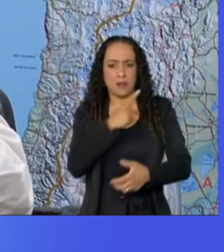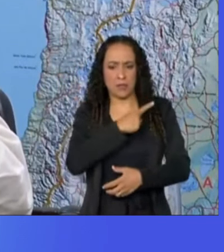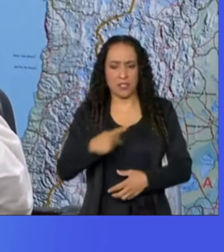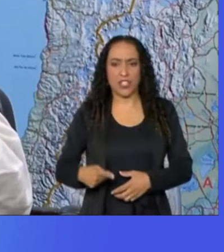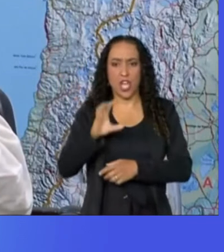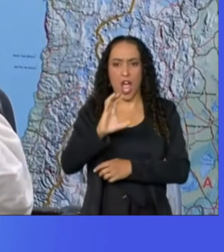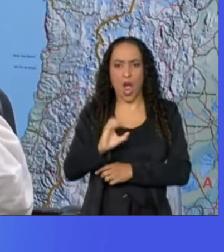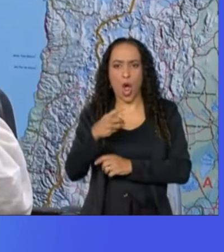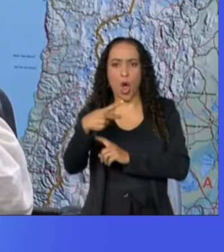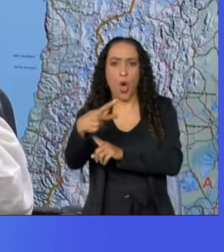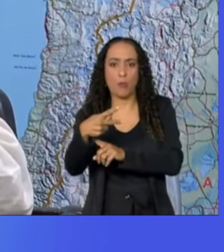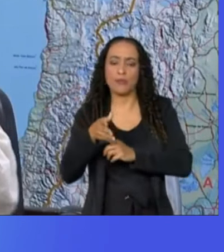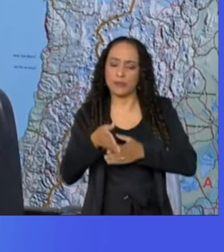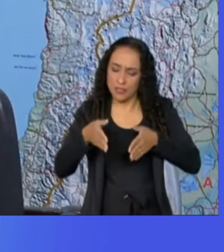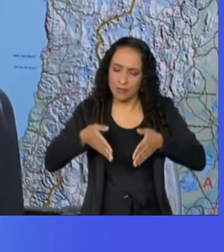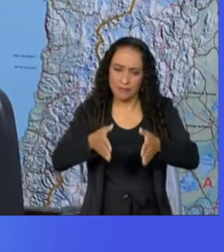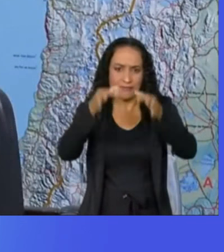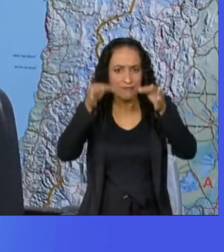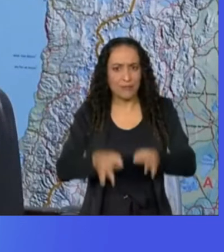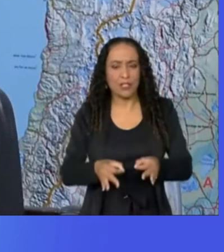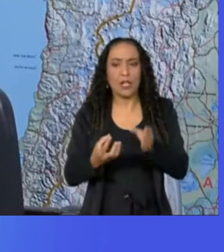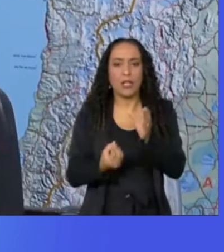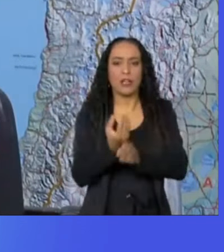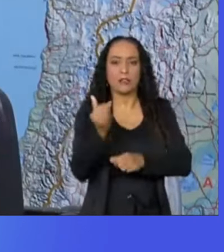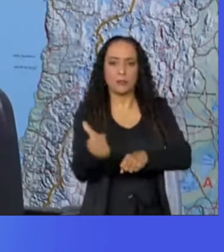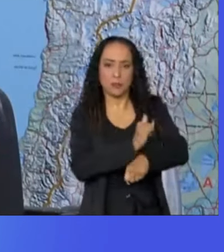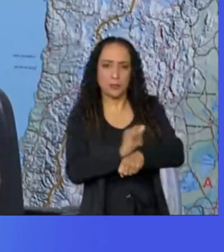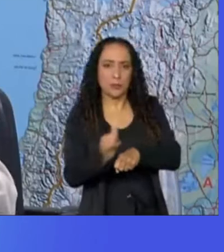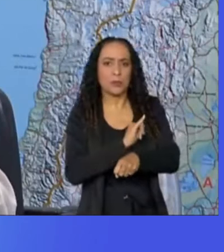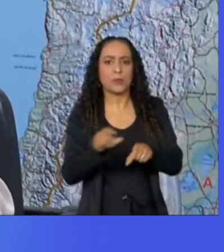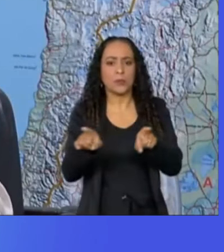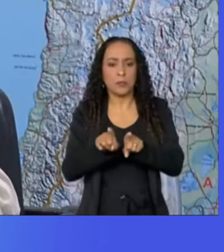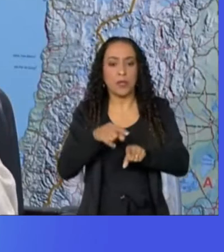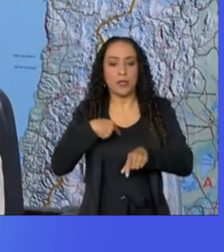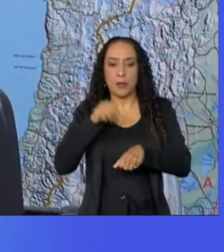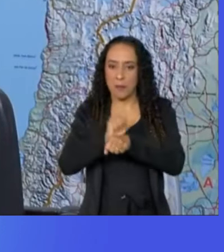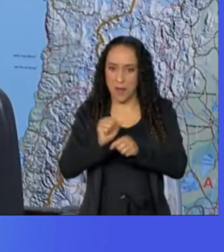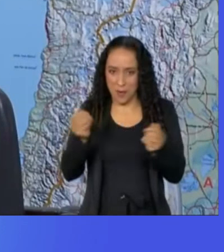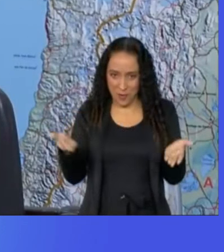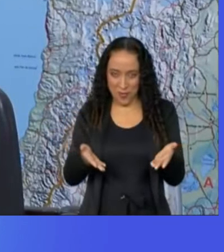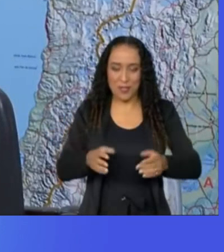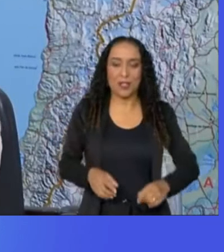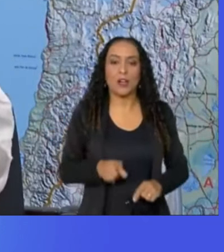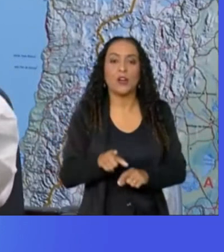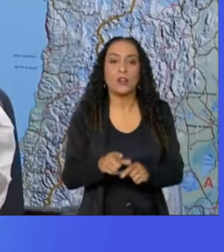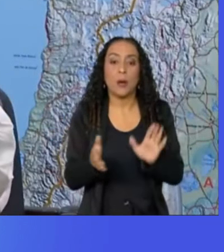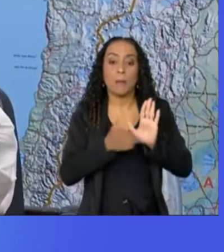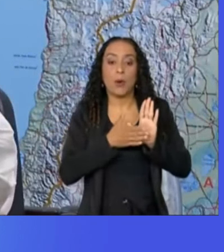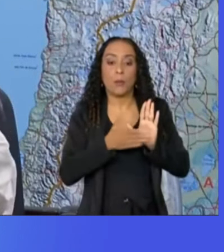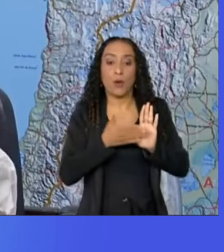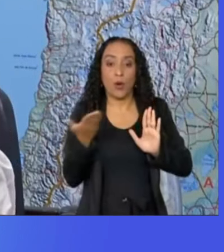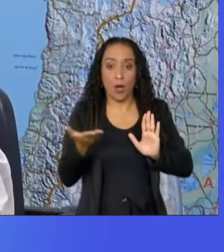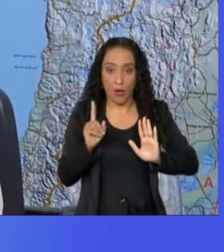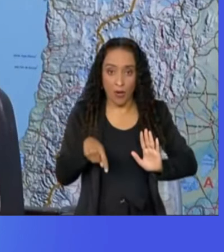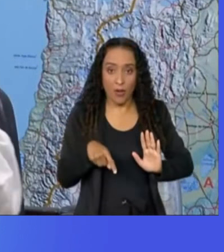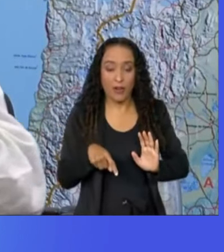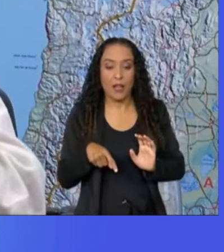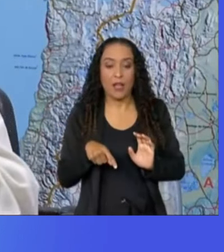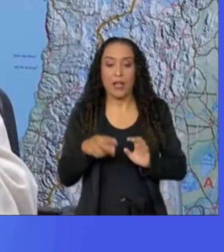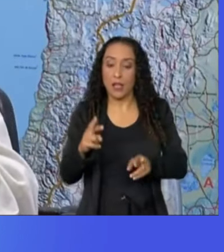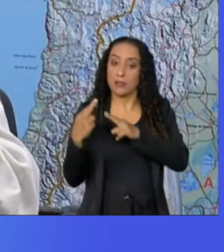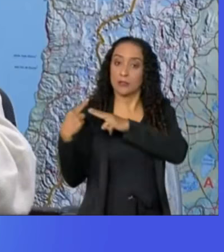senhor tá no rumo certo criando medidas disrupt viveis eu paro por aqui isso que o senhor tá propondo a